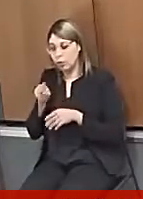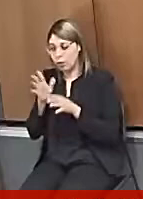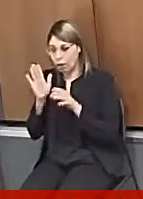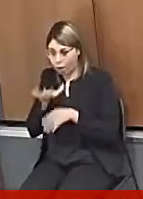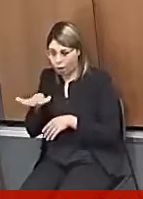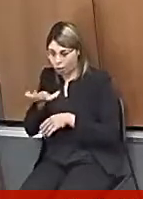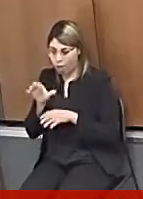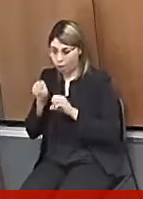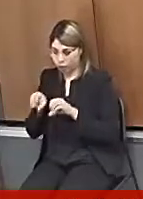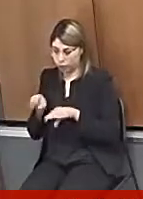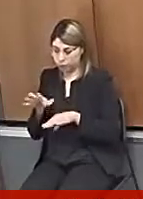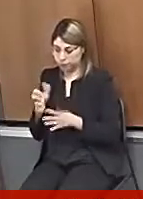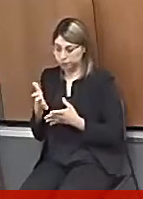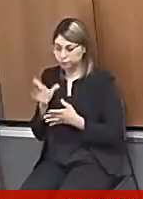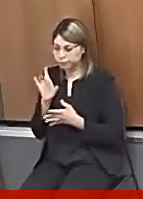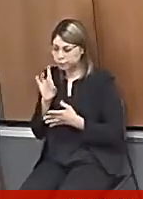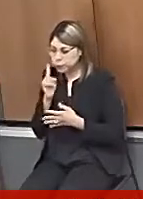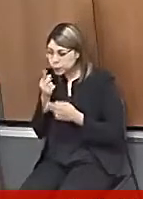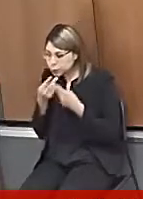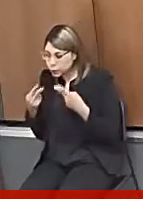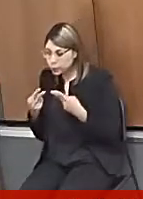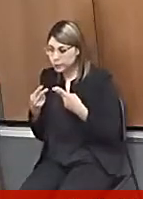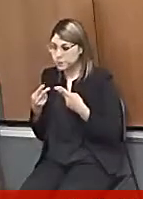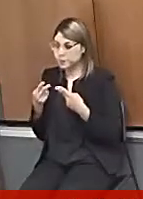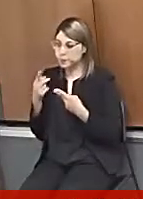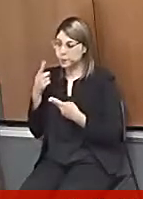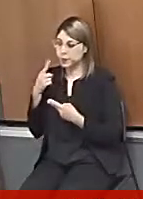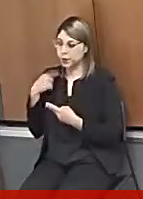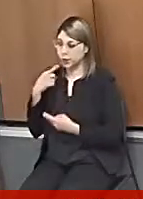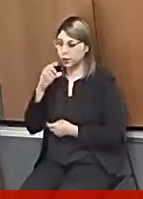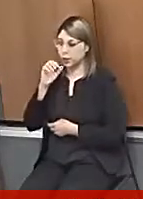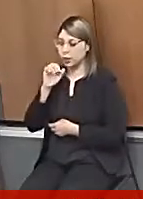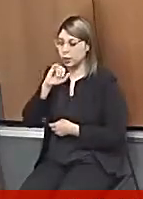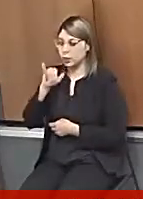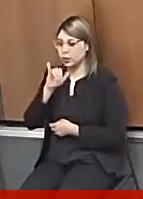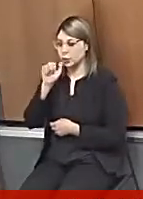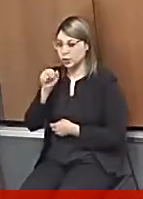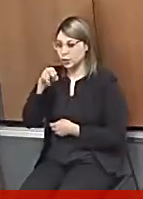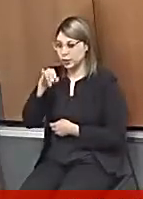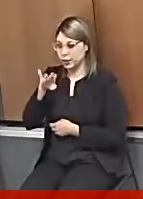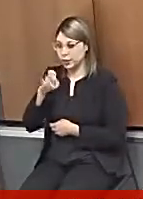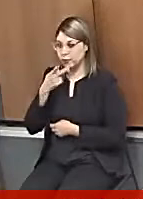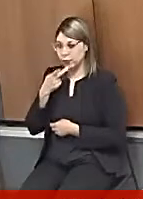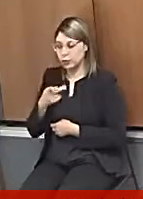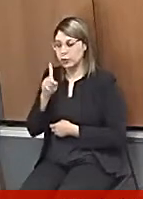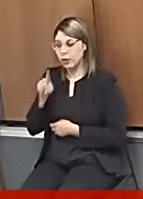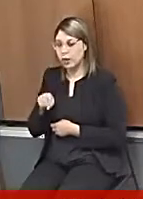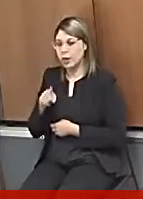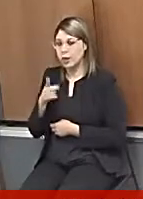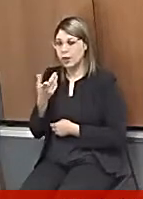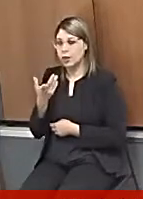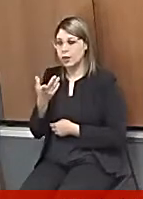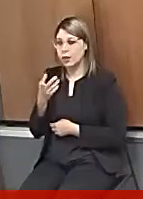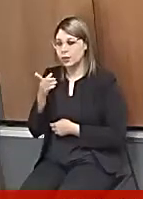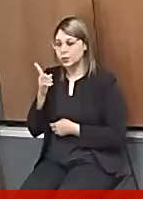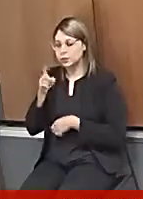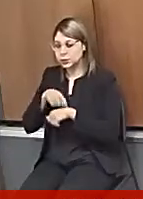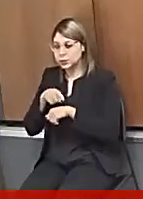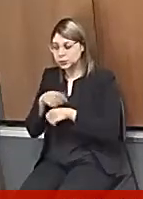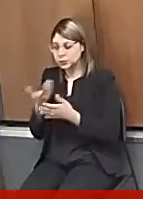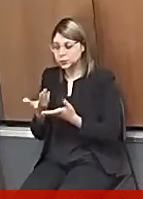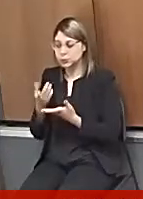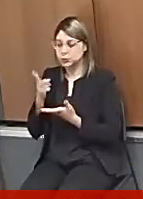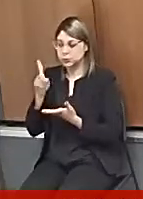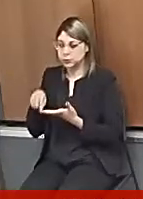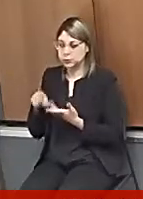e só um ponto que a cantora já me perguntou comentou alguma coisa sobre a o tempo a contagem de tempo nas resoluções